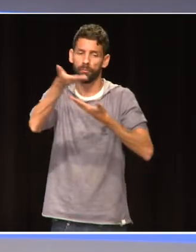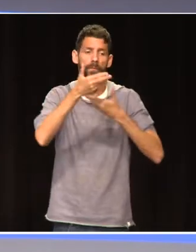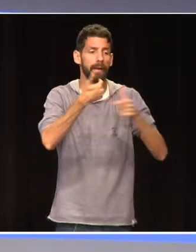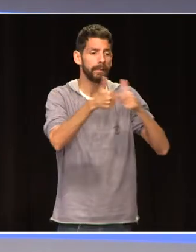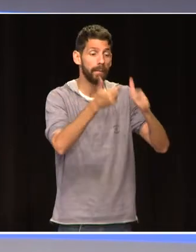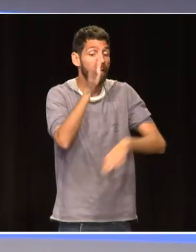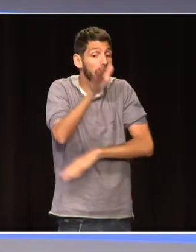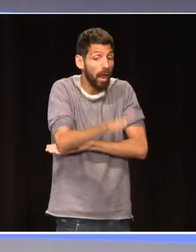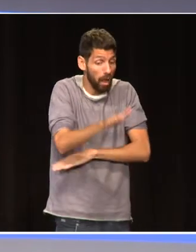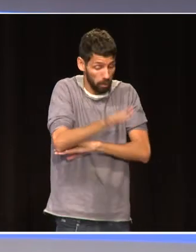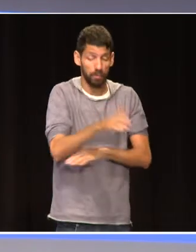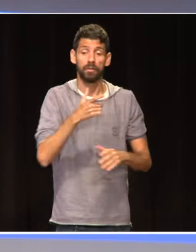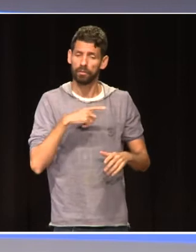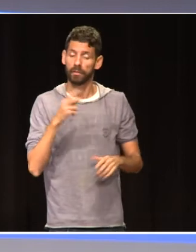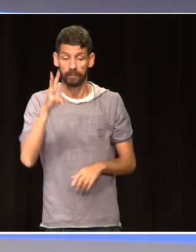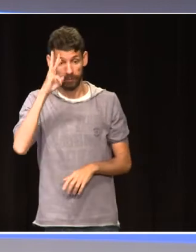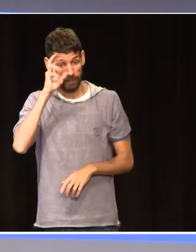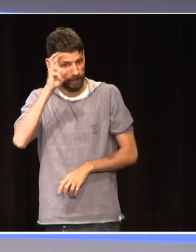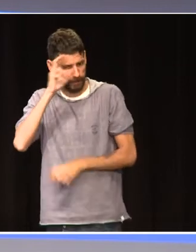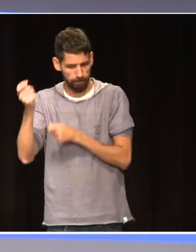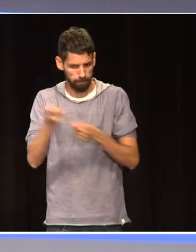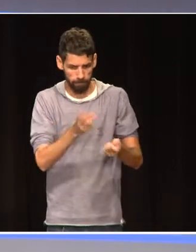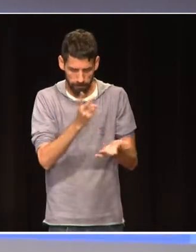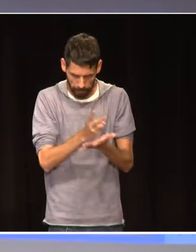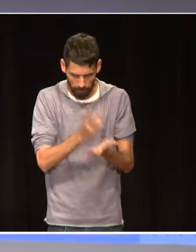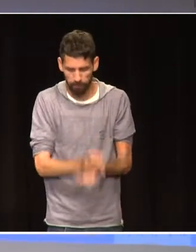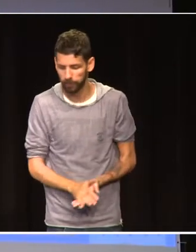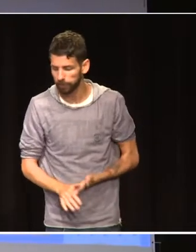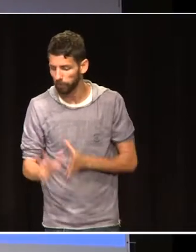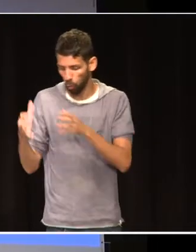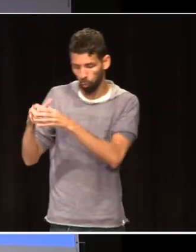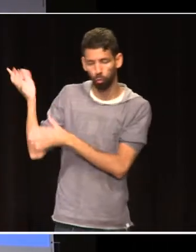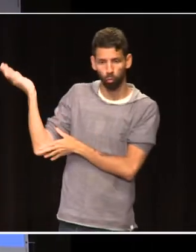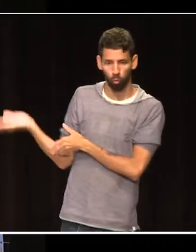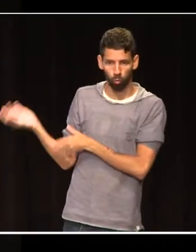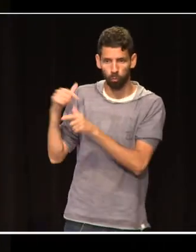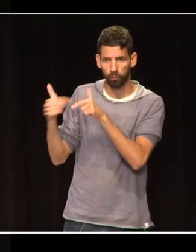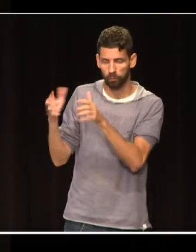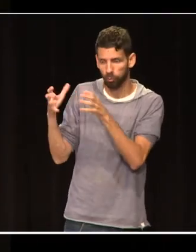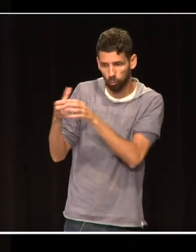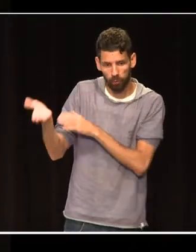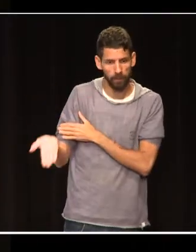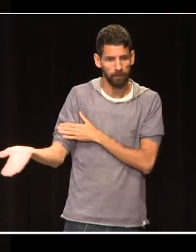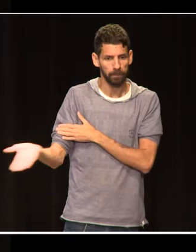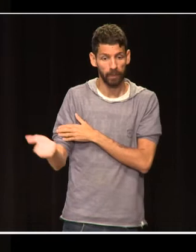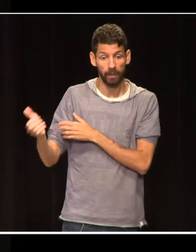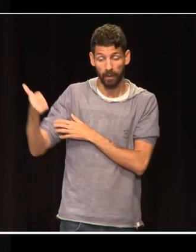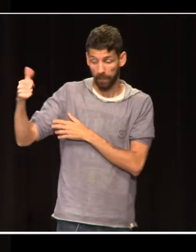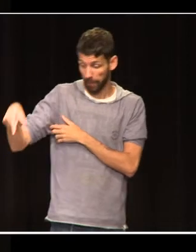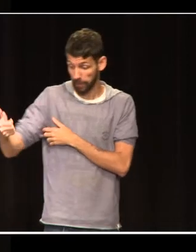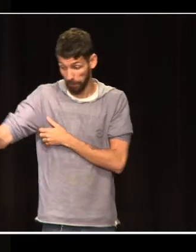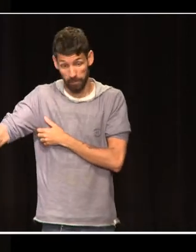na parte da tarde, todas as terças e quintas. Então, essa equipe... Volta um pouquinho, Thiago. Essa aqui era a